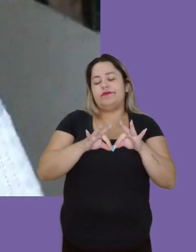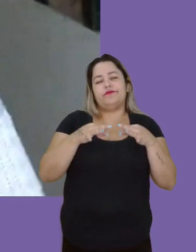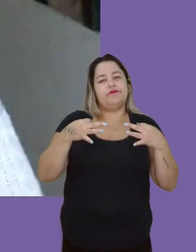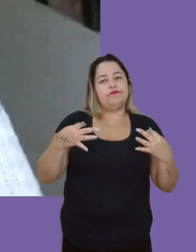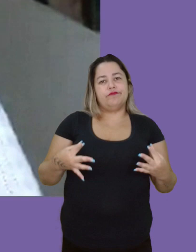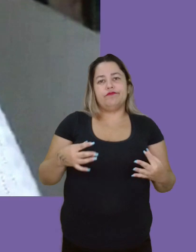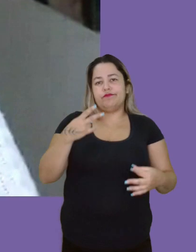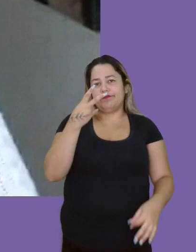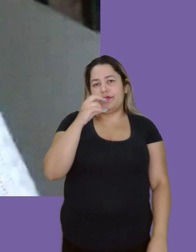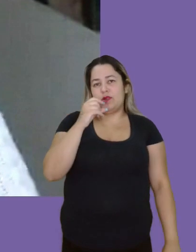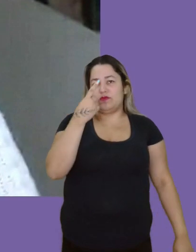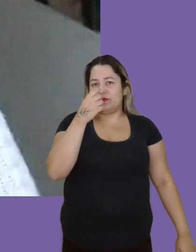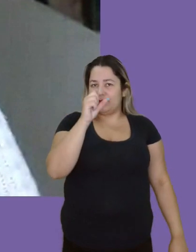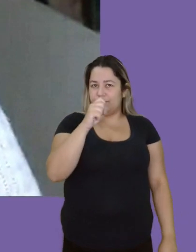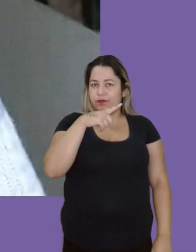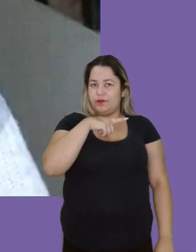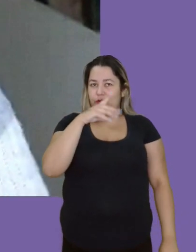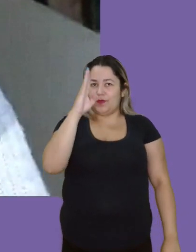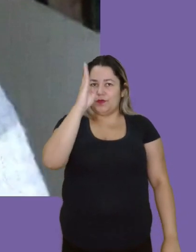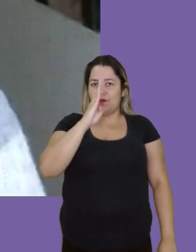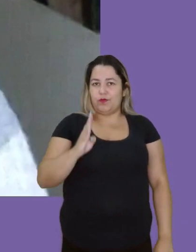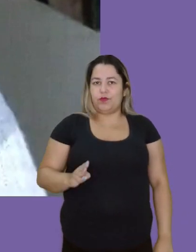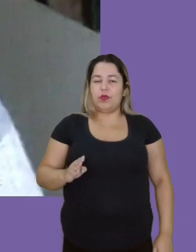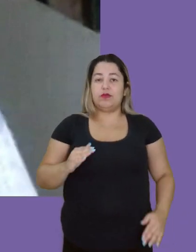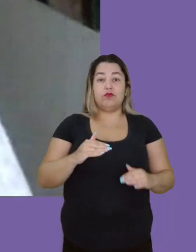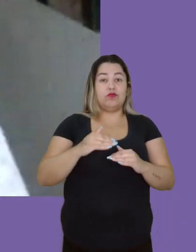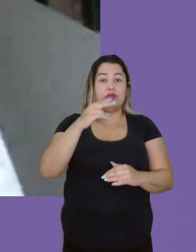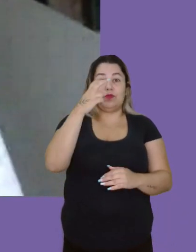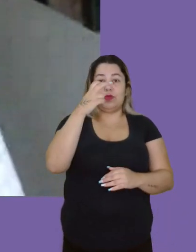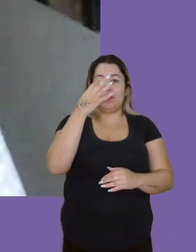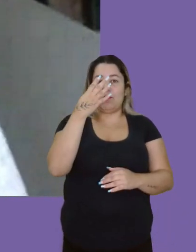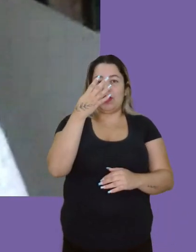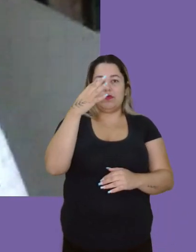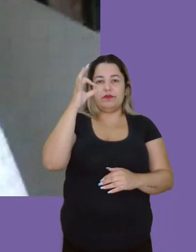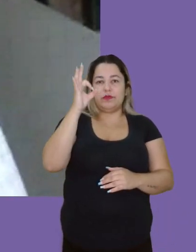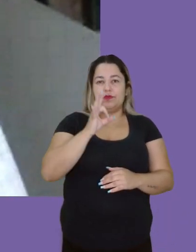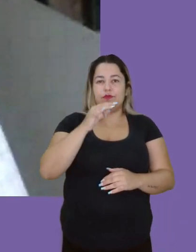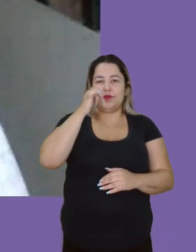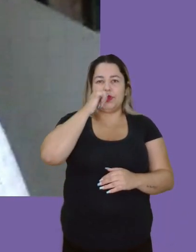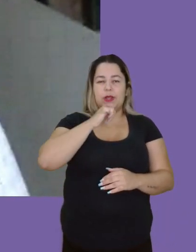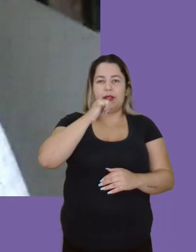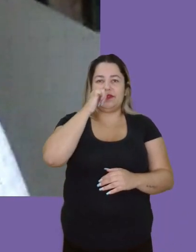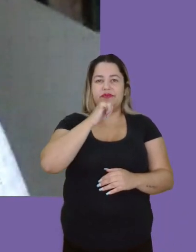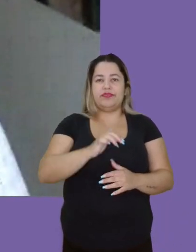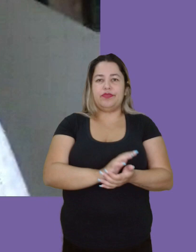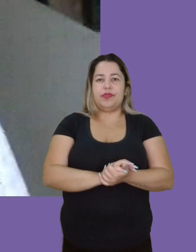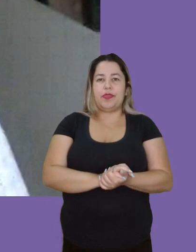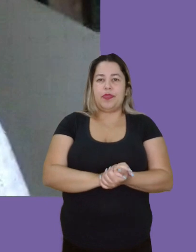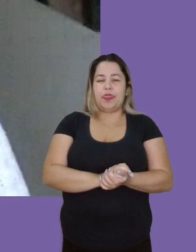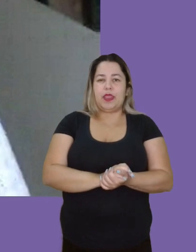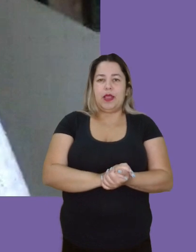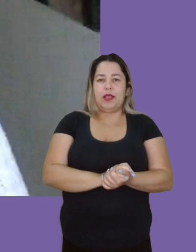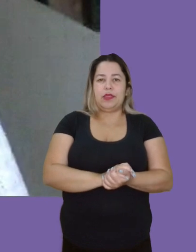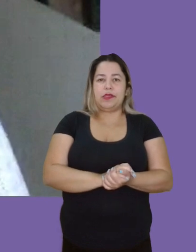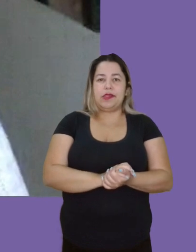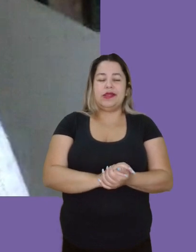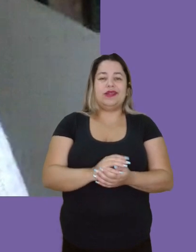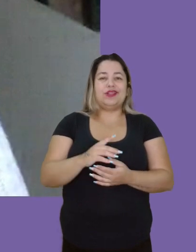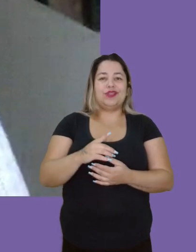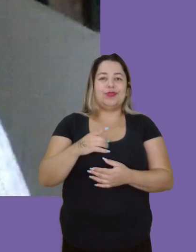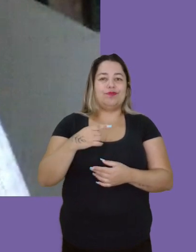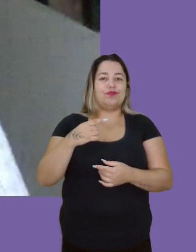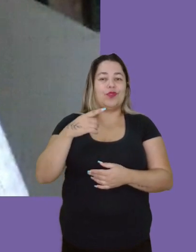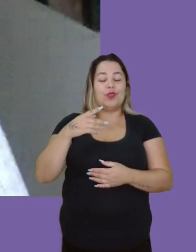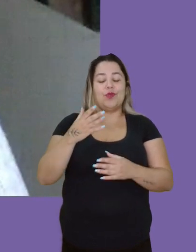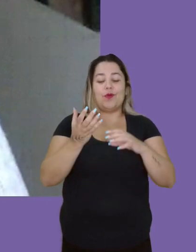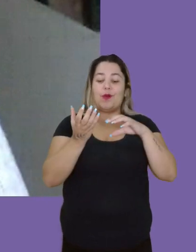Em 2018, nós tivemos no Brasil um crescimento de 54% do número de mulheres no Parlamento Brasileiro, no